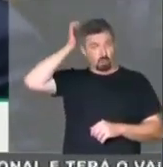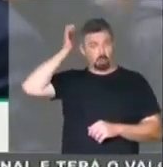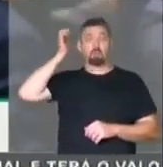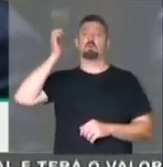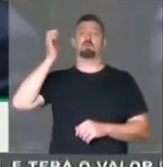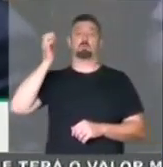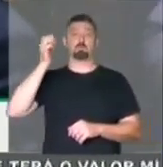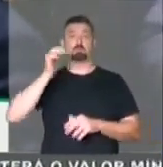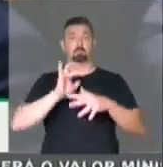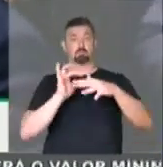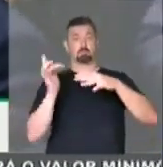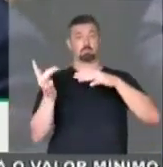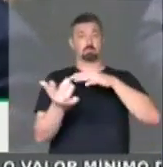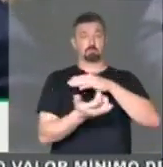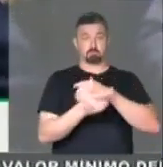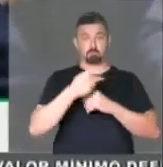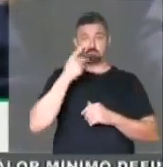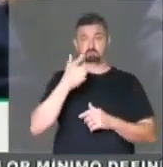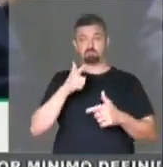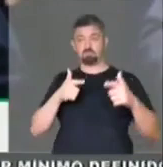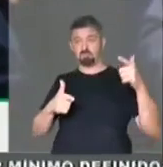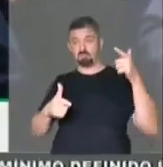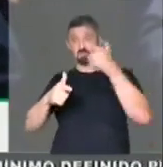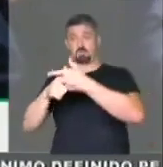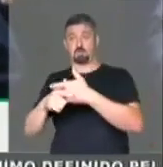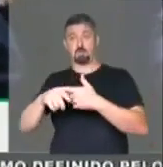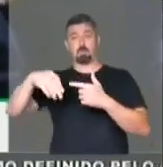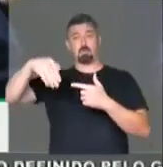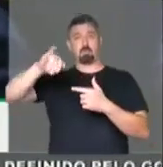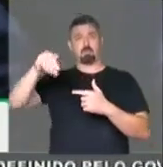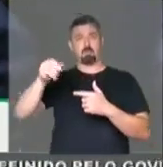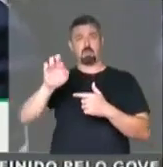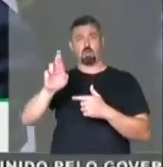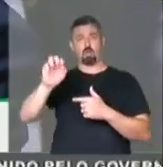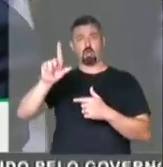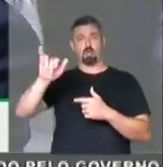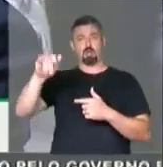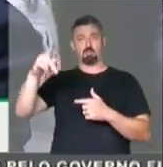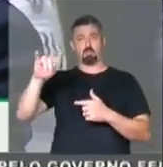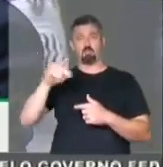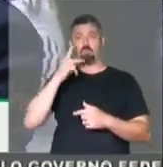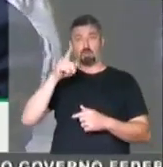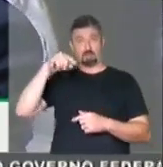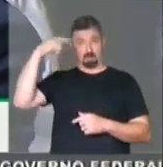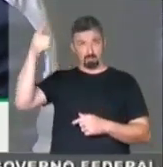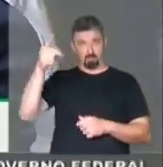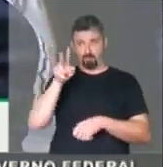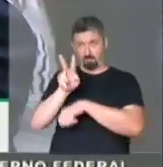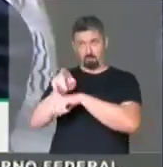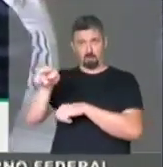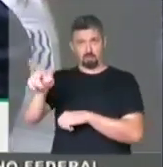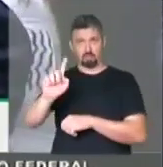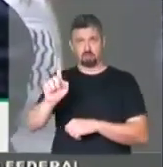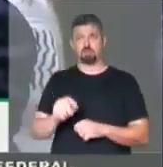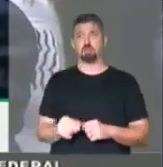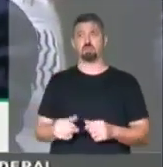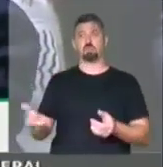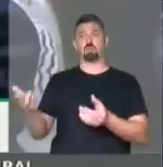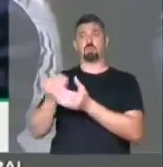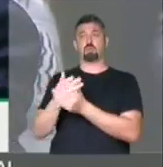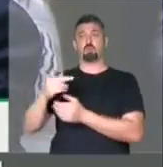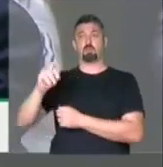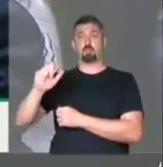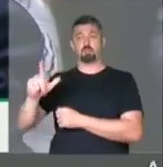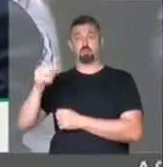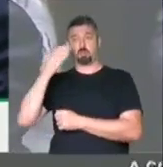Bolsonaro, nas suas redes sociais, atacou o deputado Major Olímpio, dizendo que da próxima vez não vai blindá-lo de um requerimento